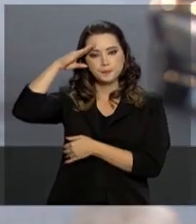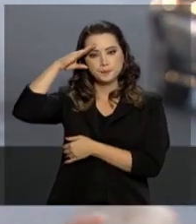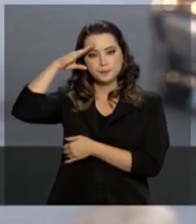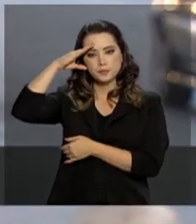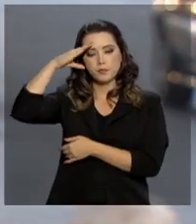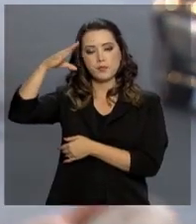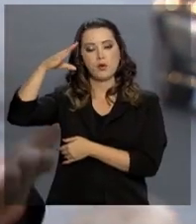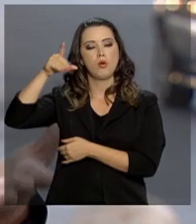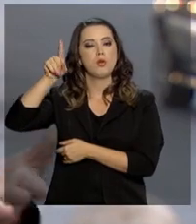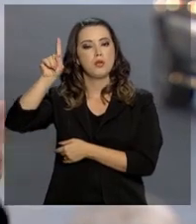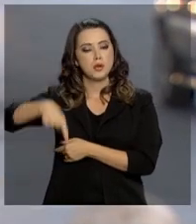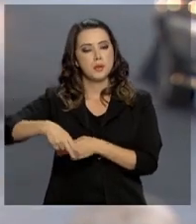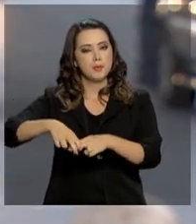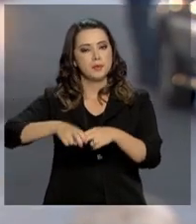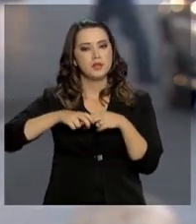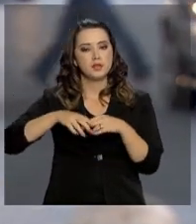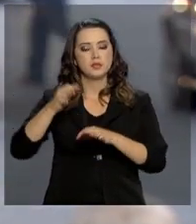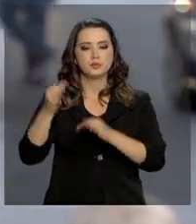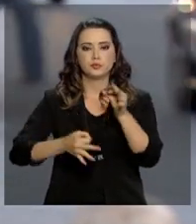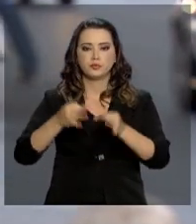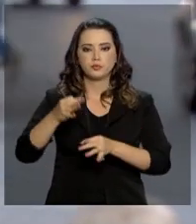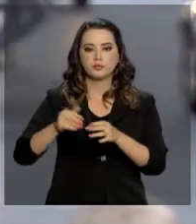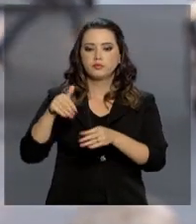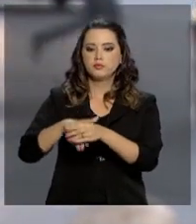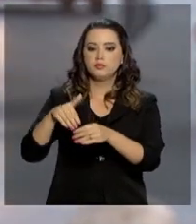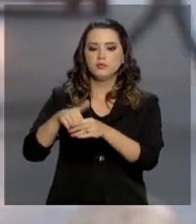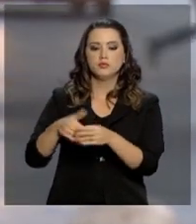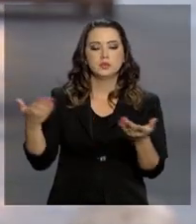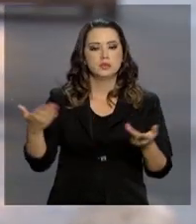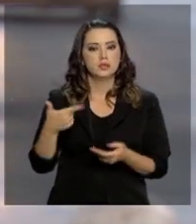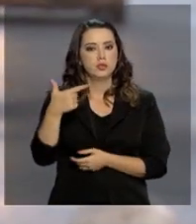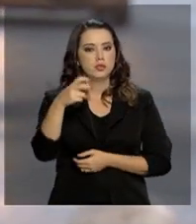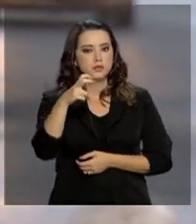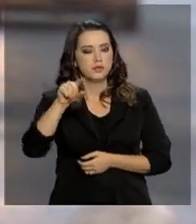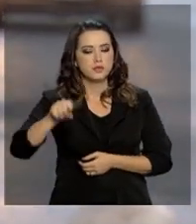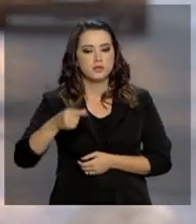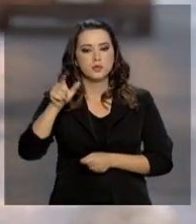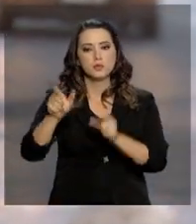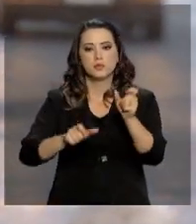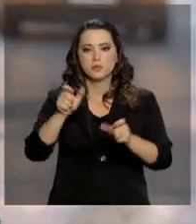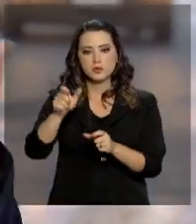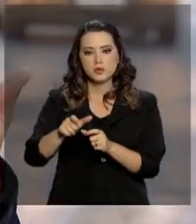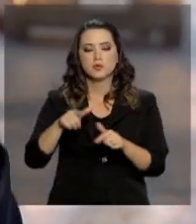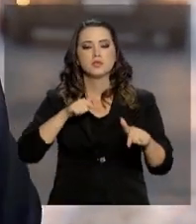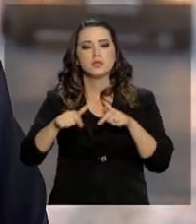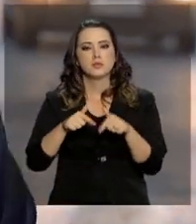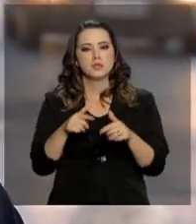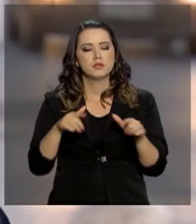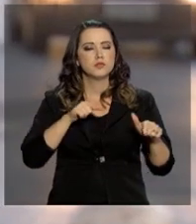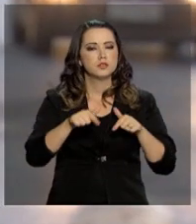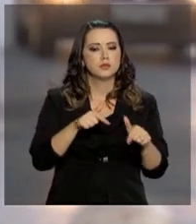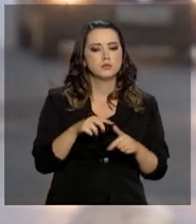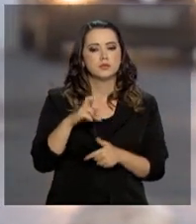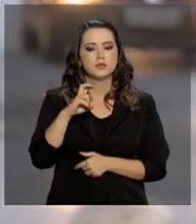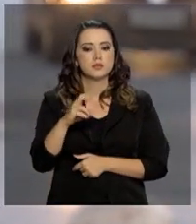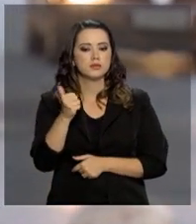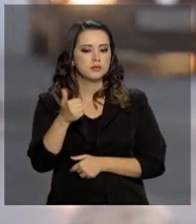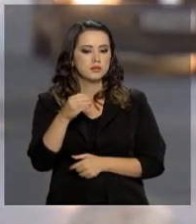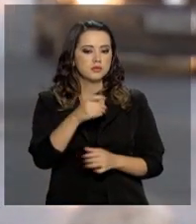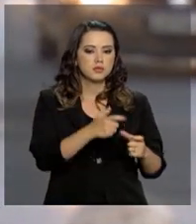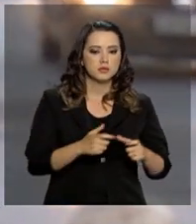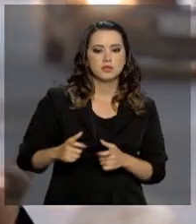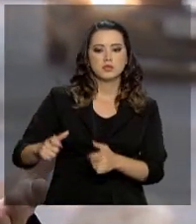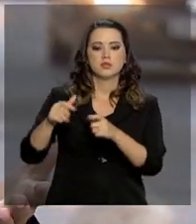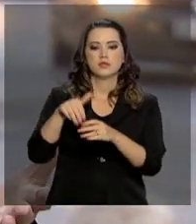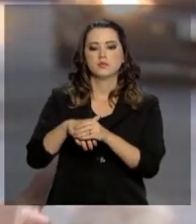Armadas. A pedido da Justiça Eleitoral, até agora, 25 mil homens foram destacados. Eles vão atuar em 510 locais de